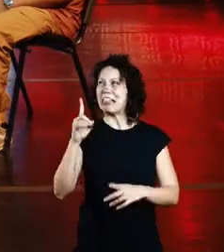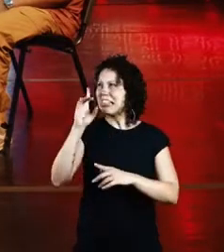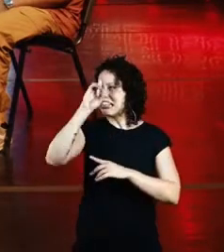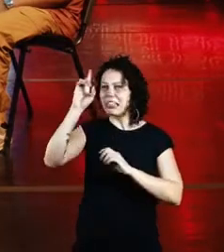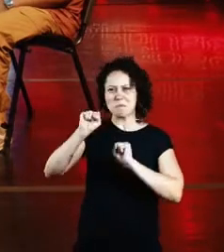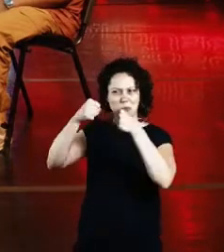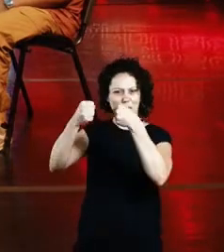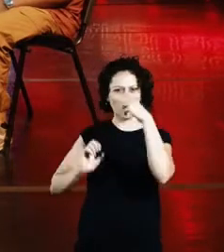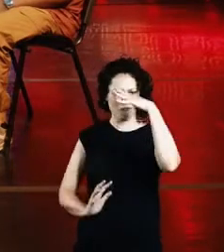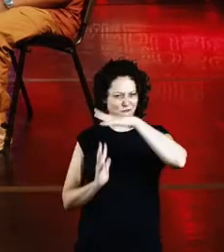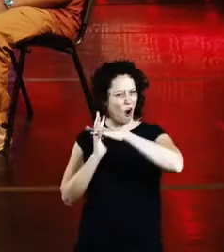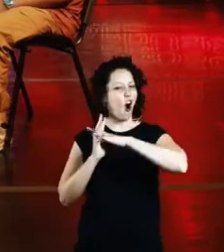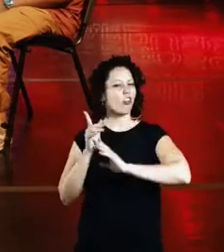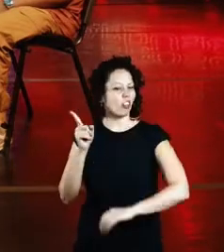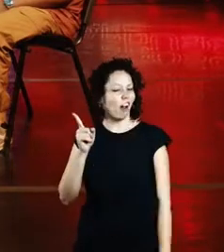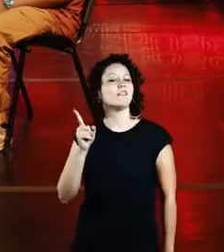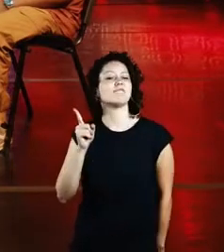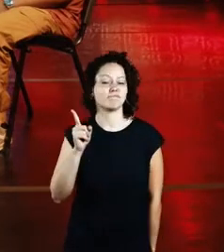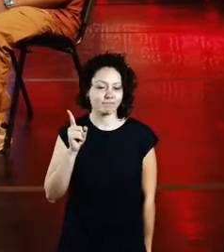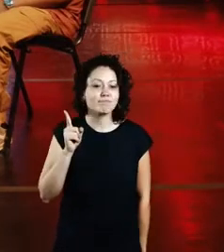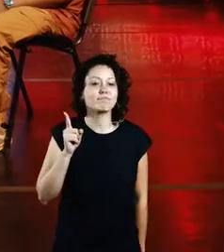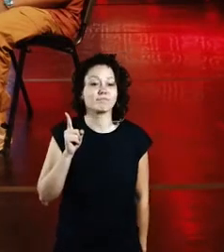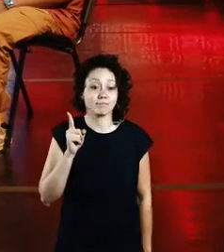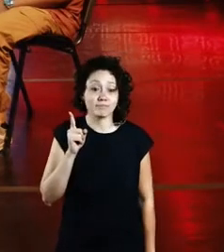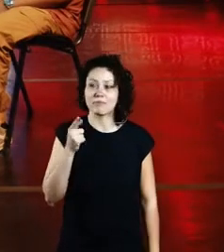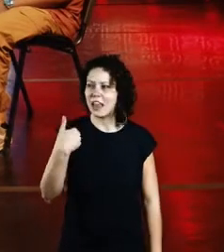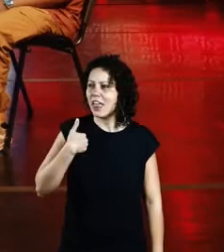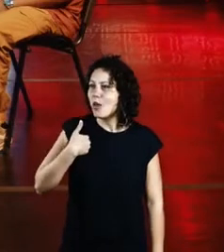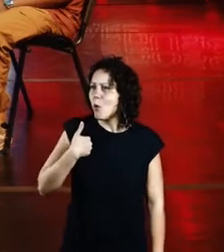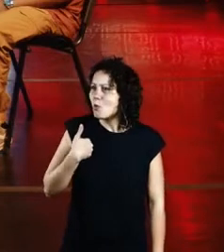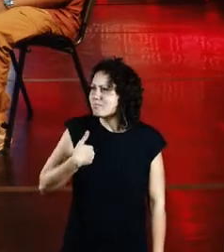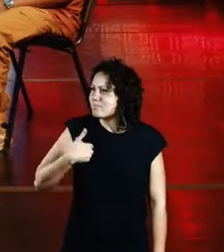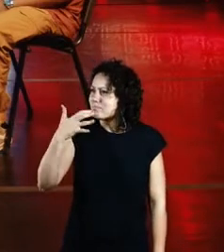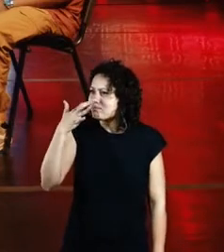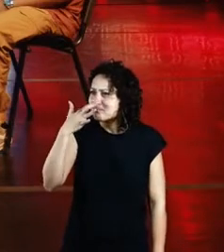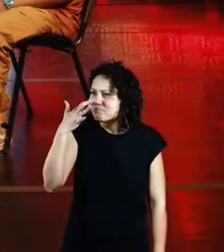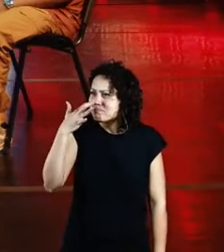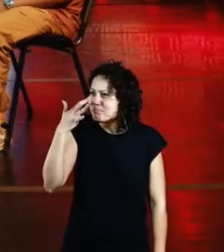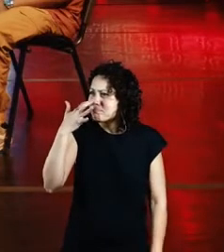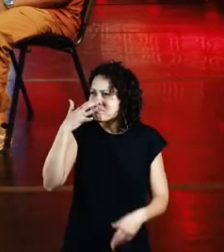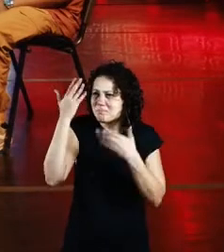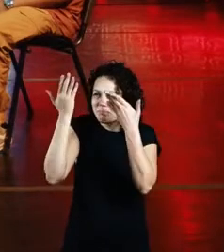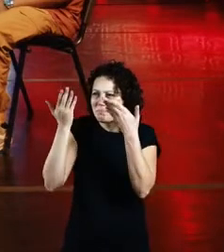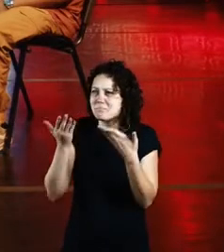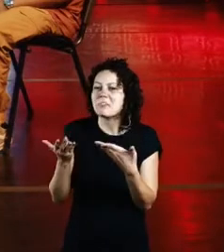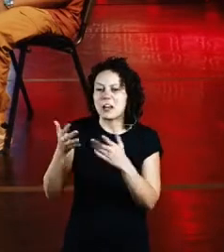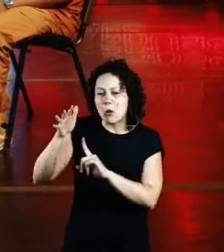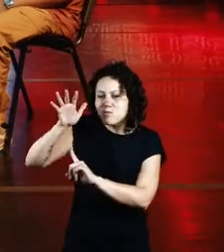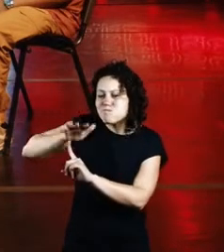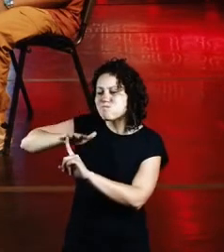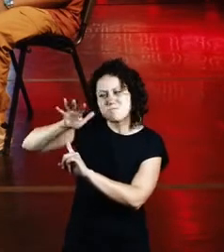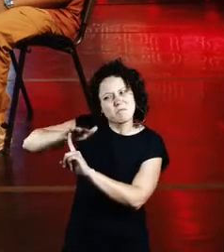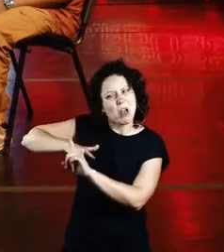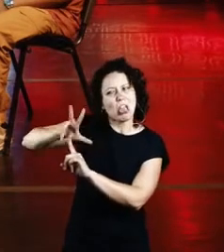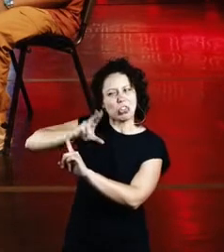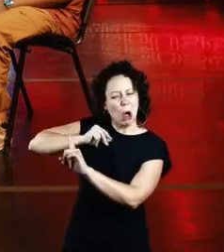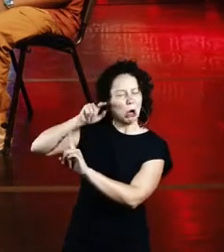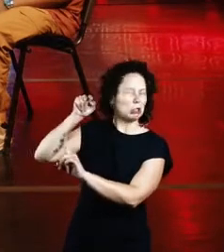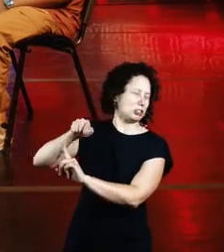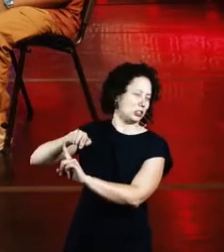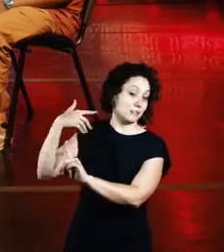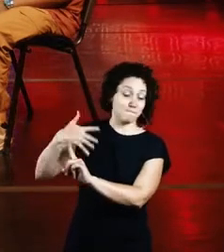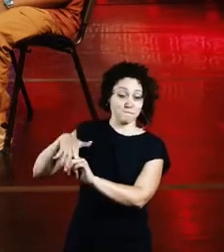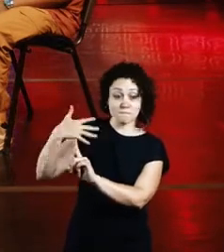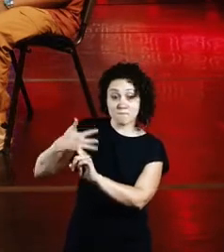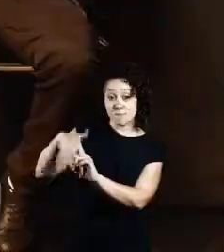Era, a gente admirava ele. Não era ele. Nada. O Duda, eu era fã dele, assim. Quando eu ia lá no Chic Show, eu via ele tocando lá, eu era, né, meu? Eu falava, pô, o cara, ele pegar,